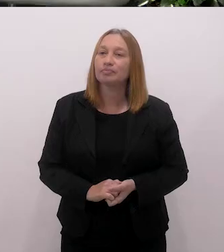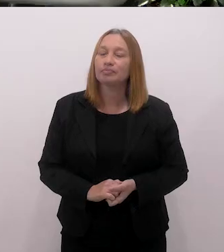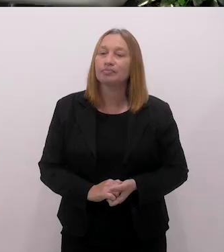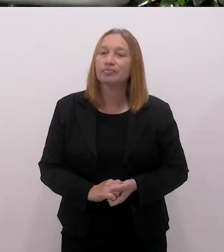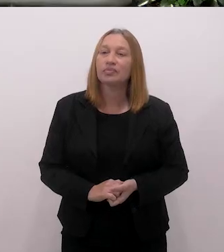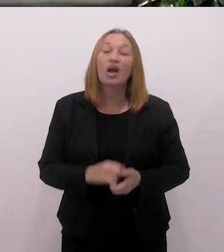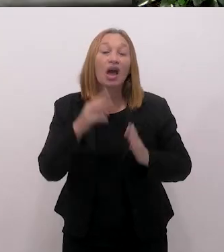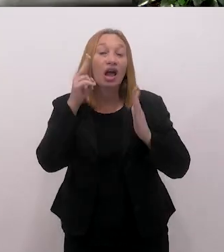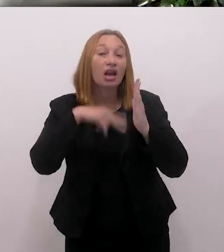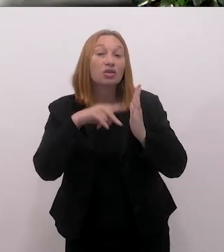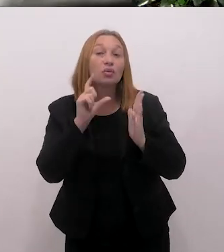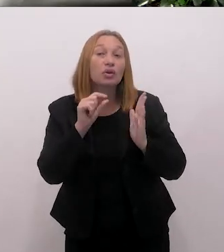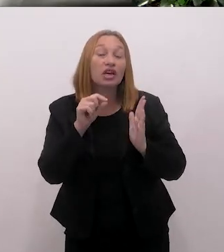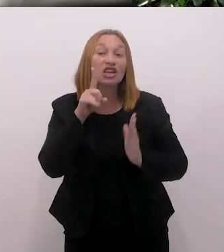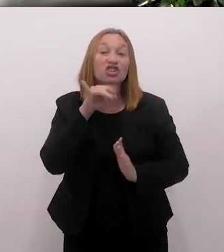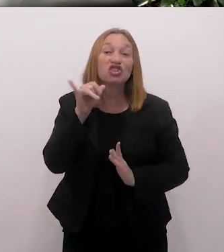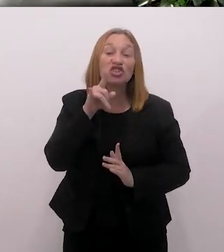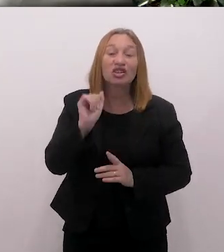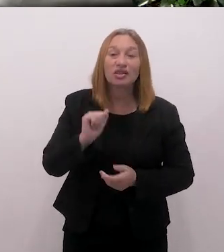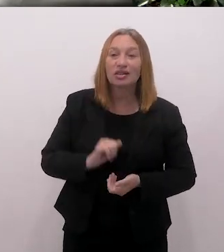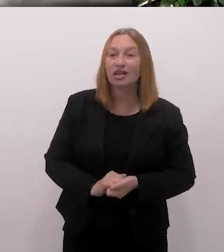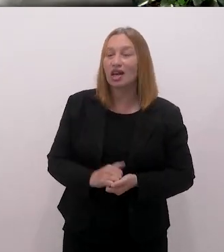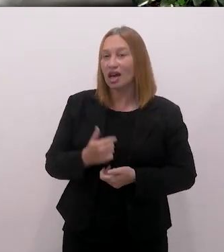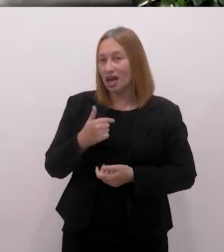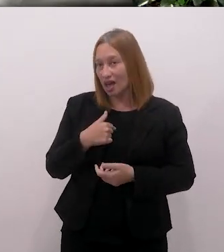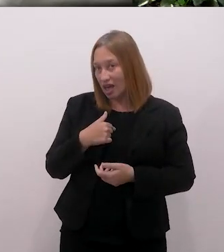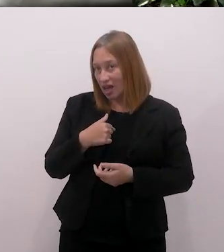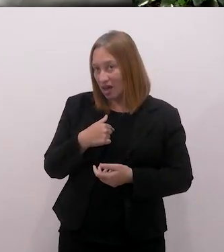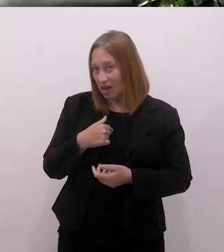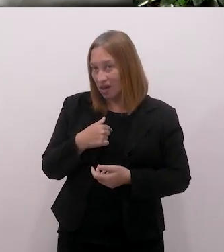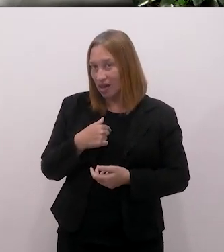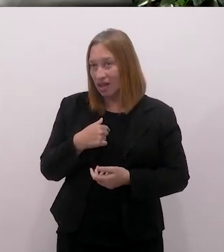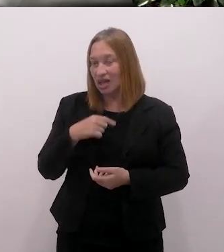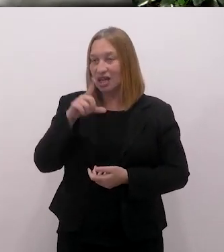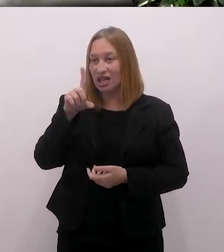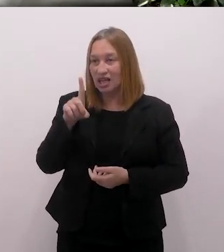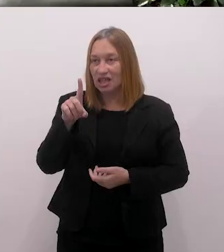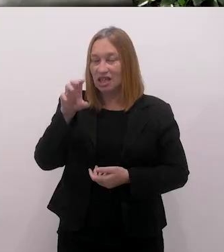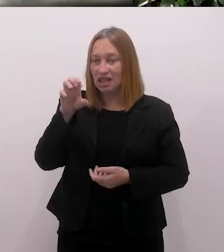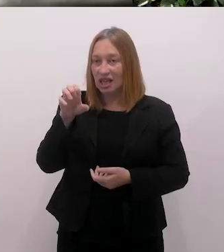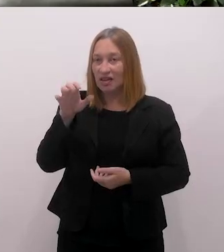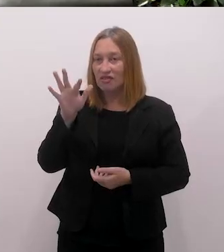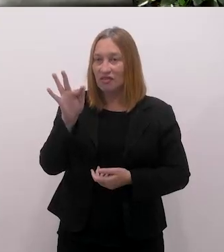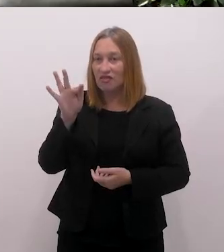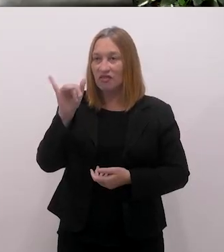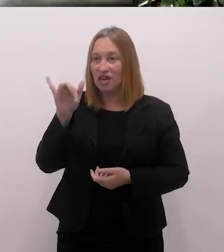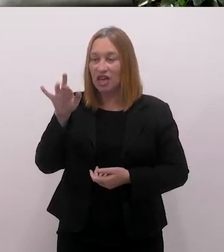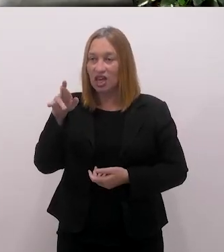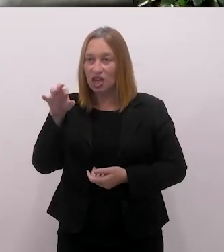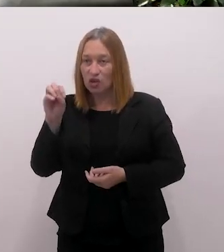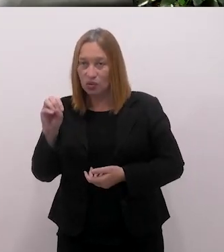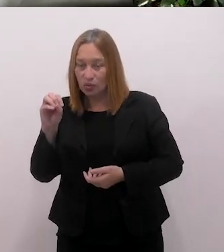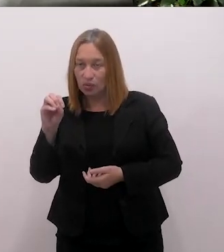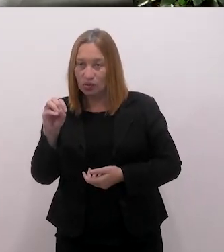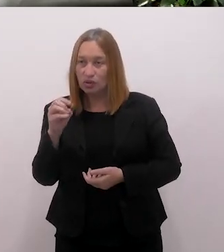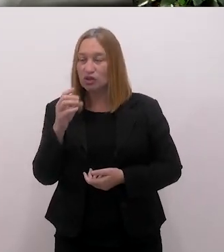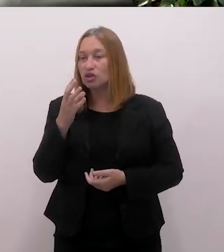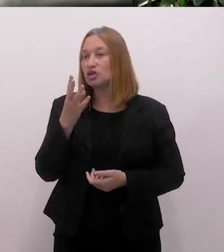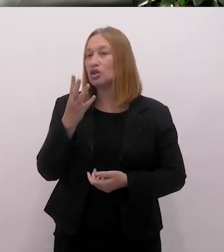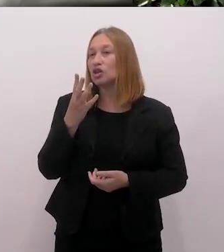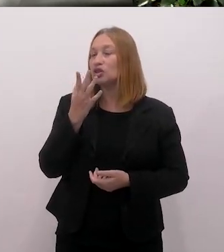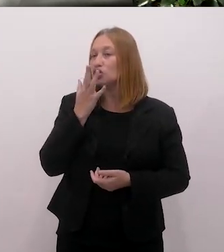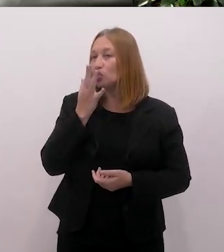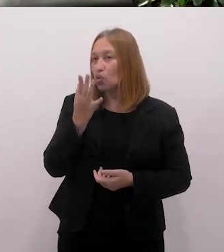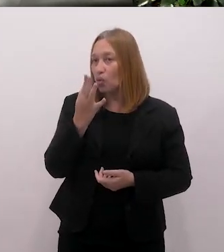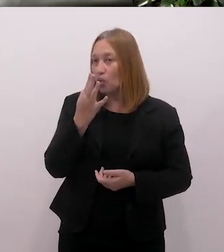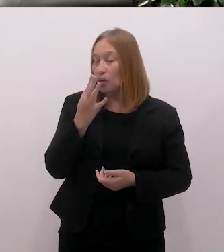O que você anda lendo, Dida? Um Defeito de Cor. Ah, claro! Ana. Aliás, esse livro é